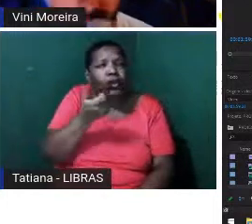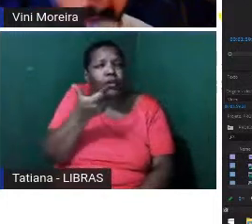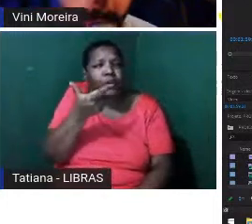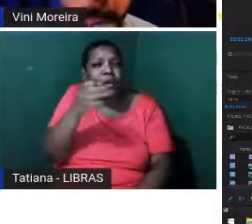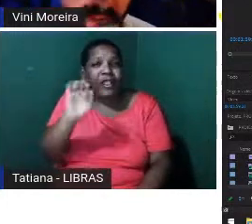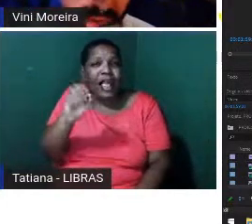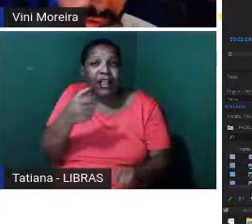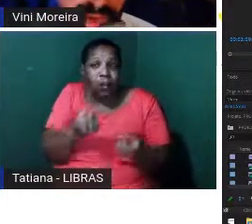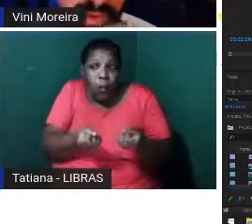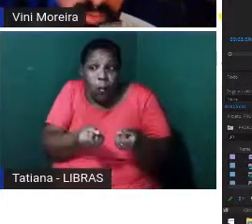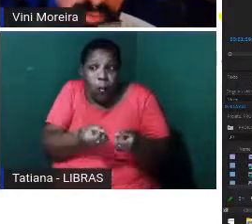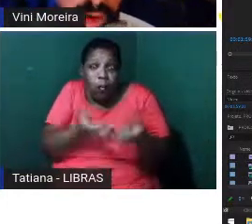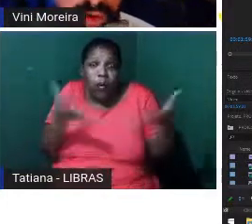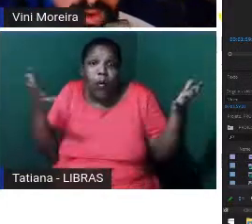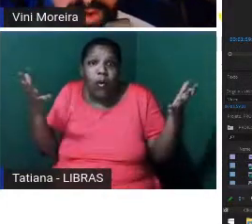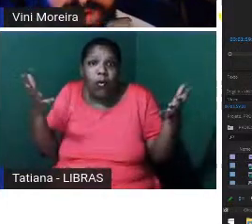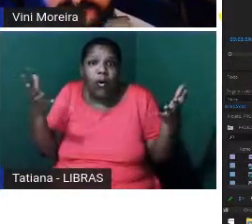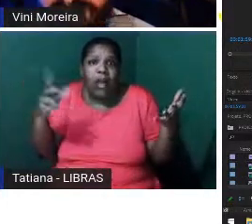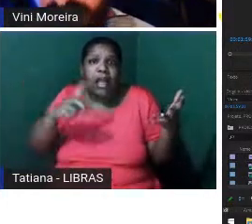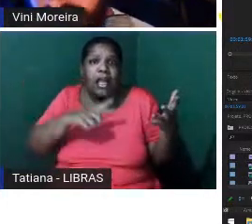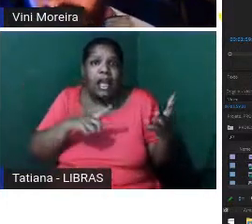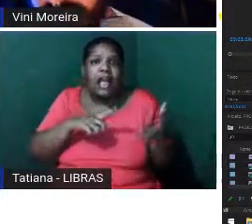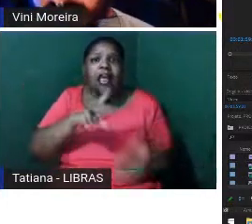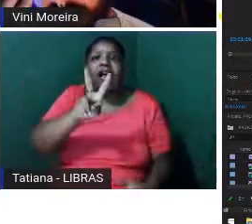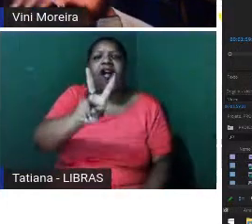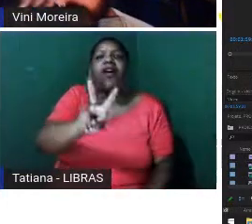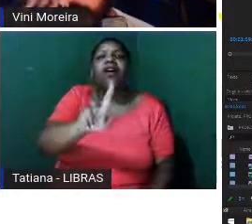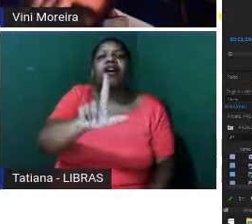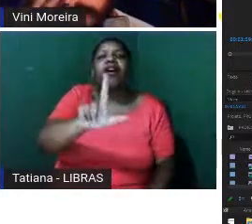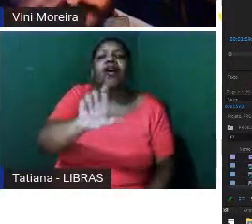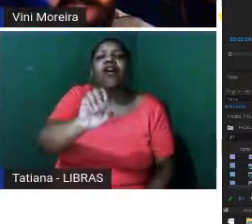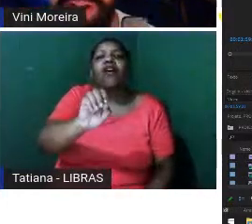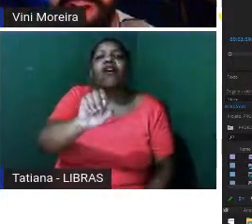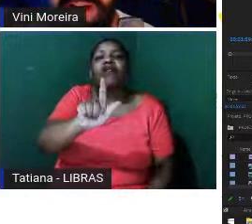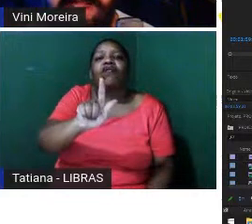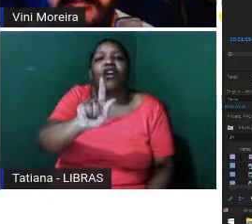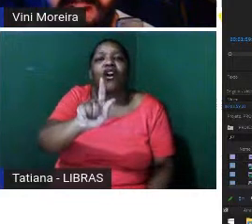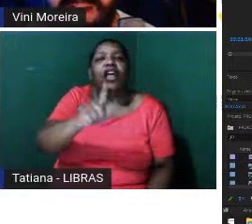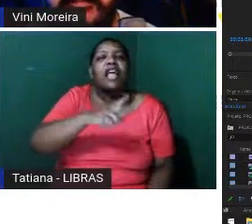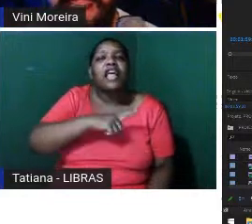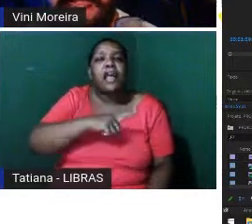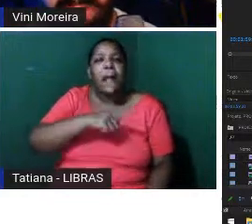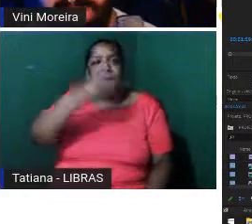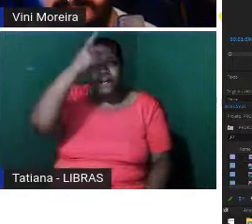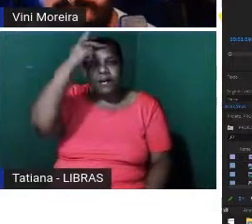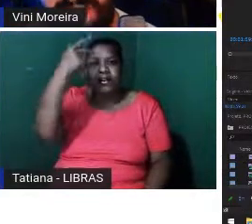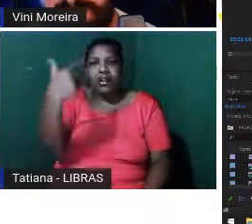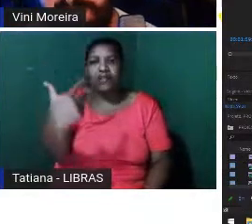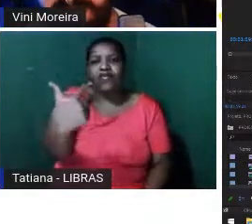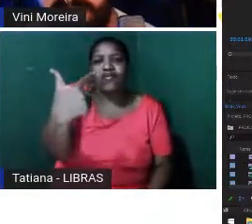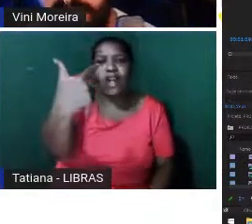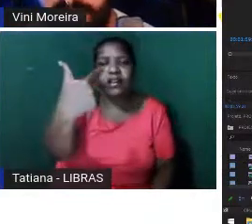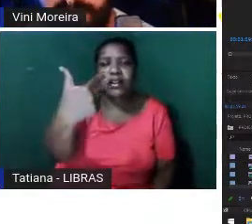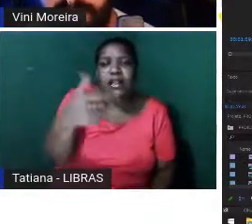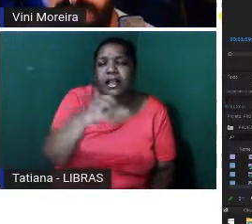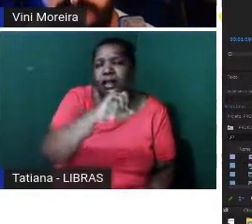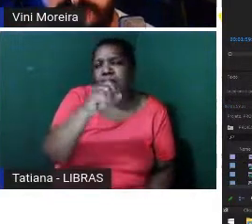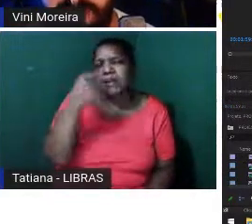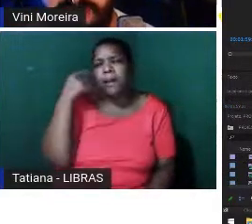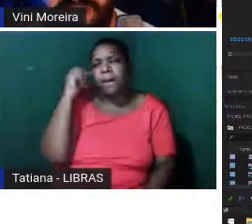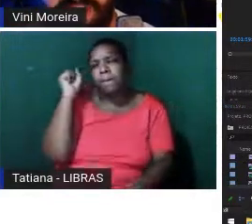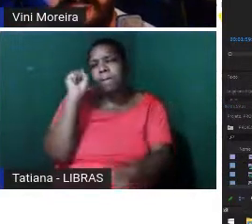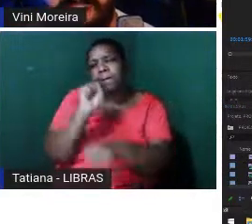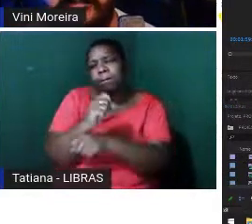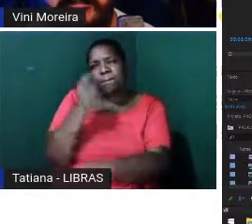explosão de blog não é de gente que tava falando para frente da câmera e se você parar para pensar um